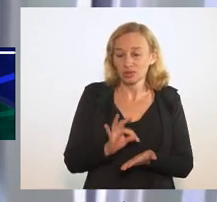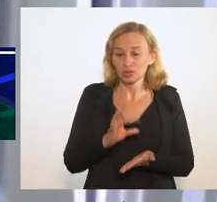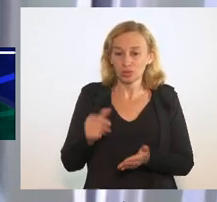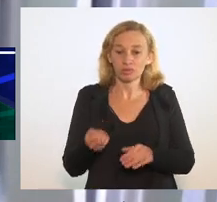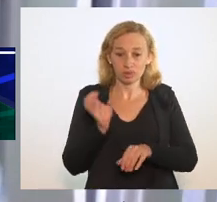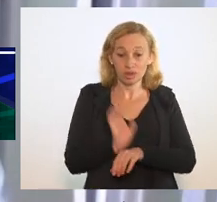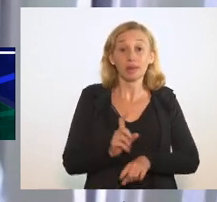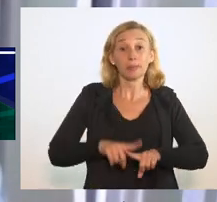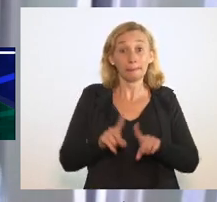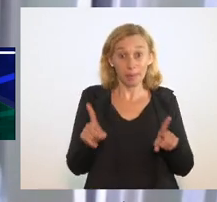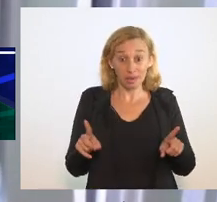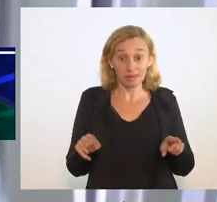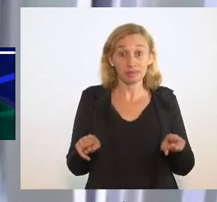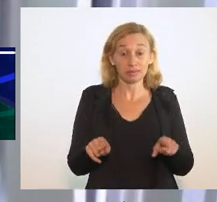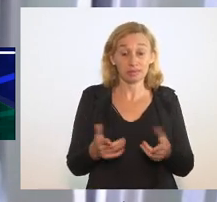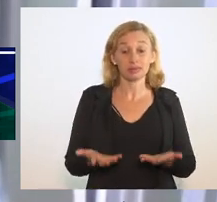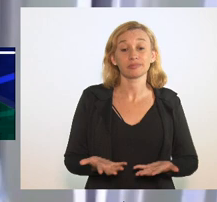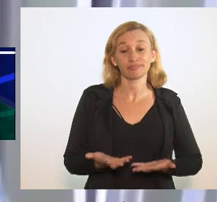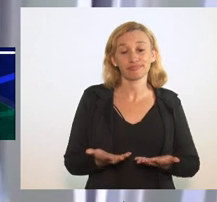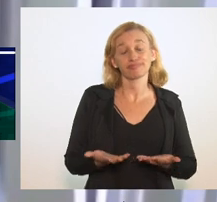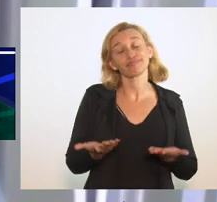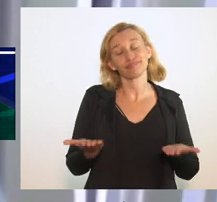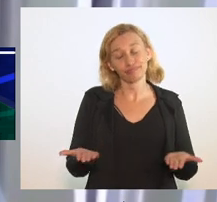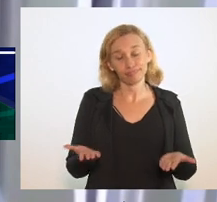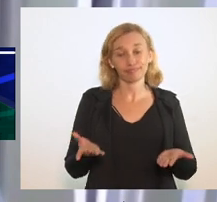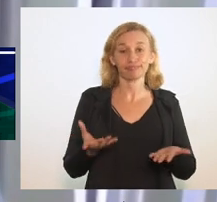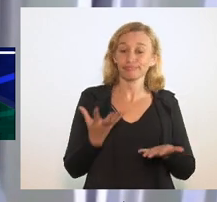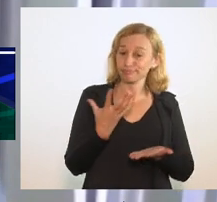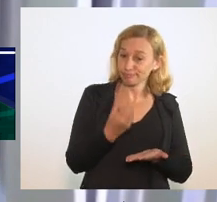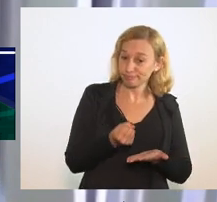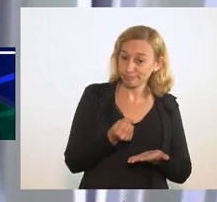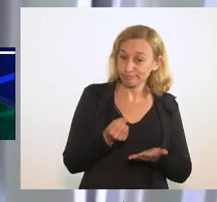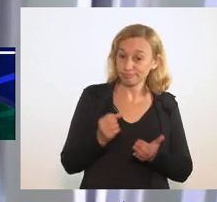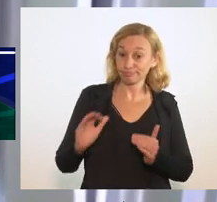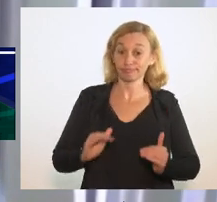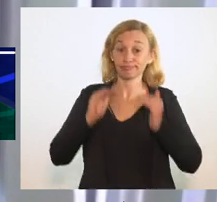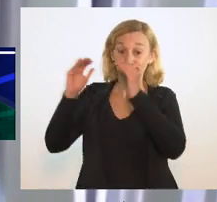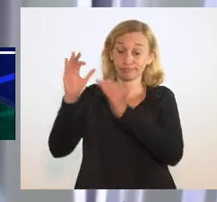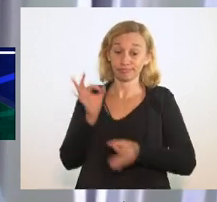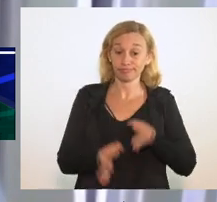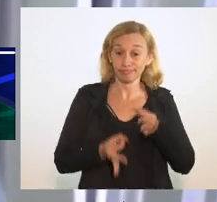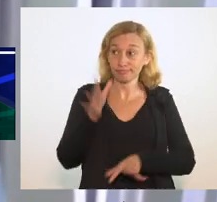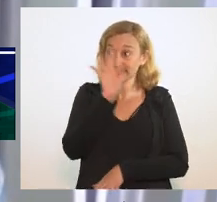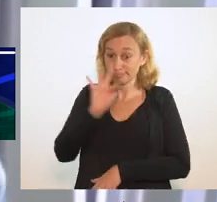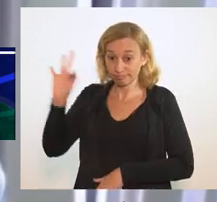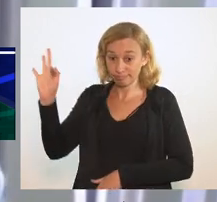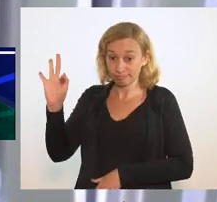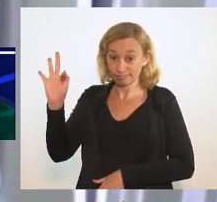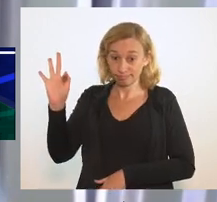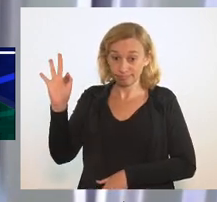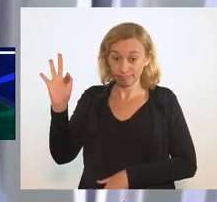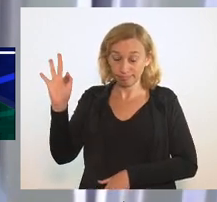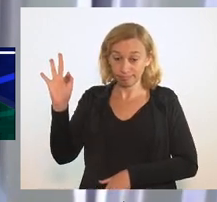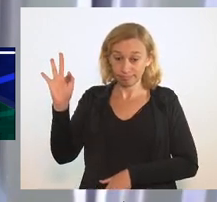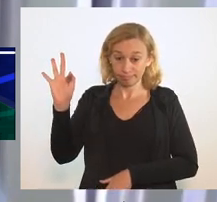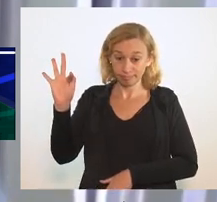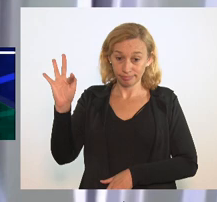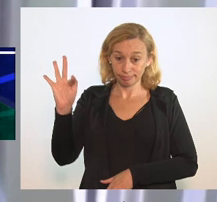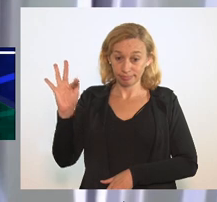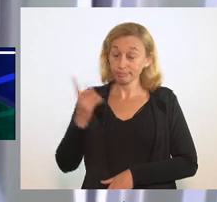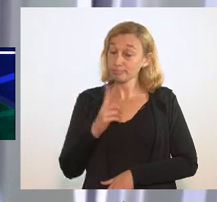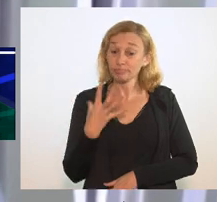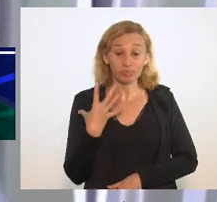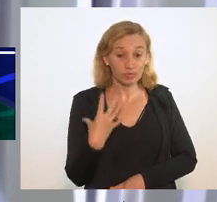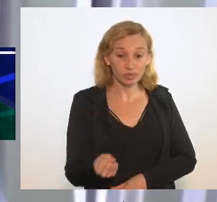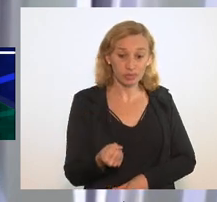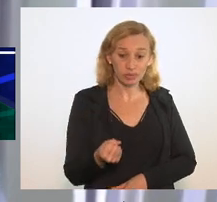Estados. Mas, ainda assim, ela foi apreciada e o Supremo Tribunal Federal espancou os argumentos